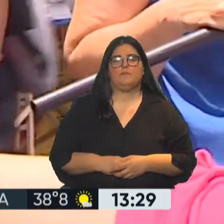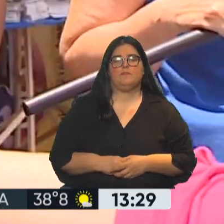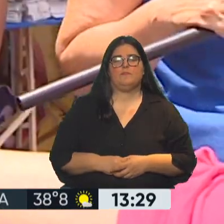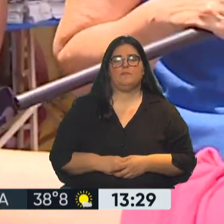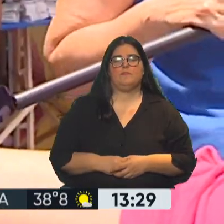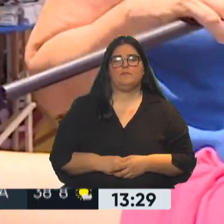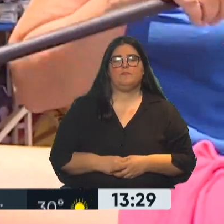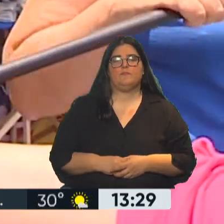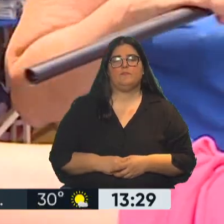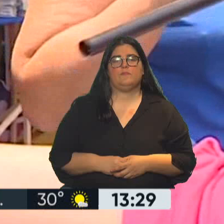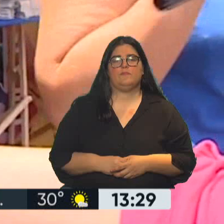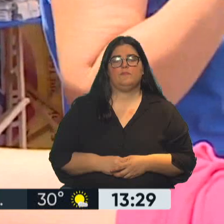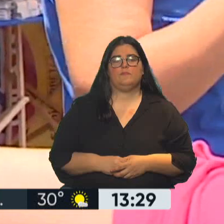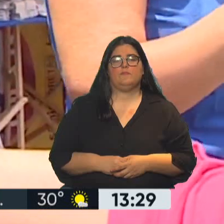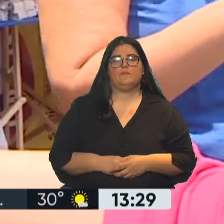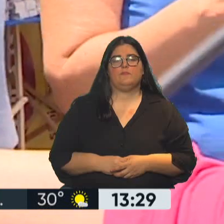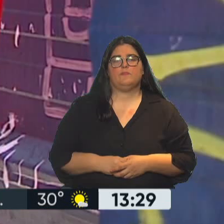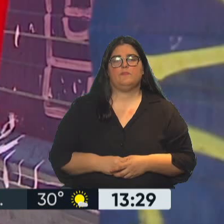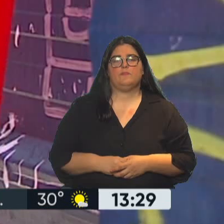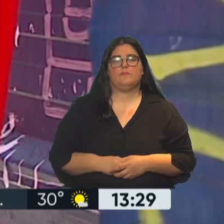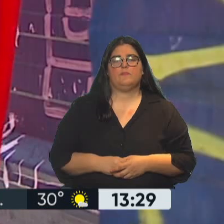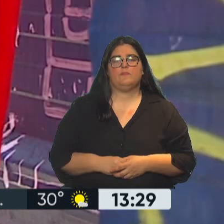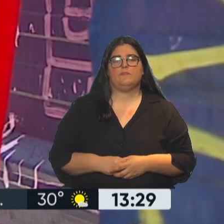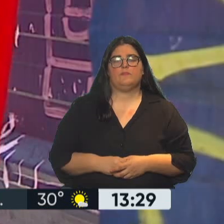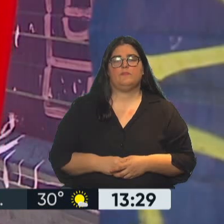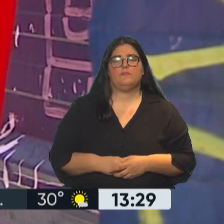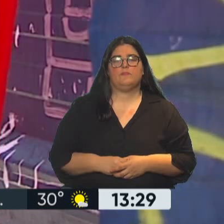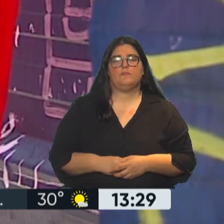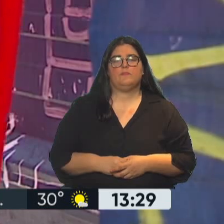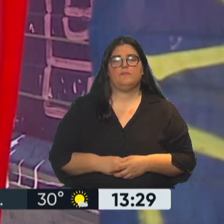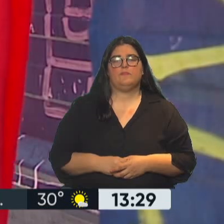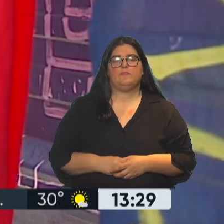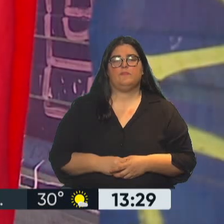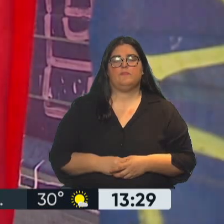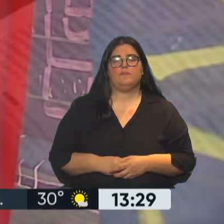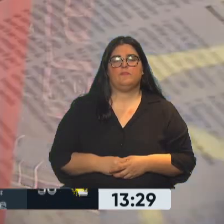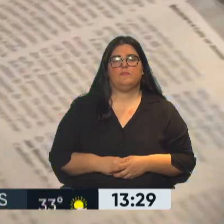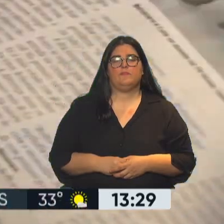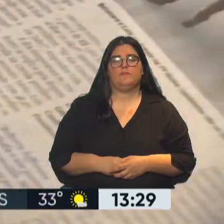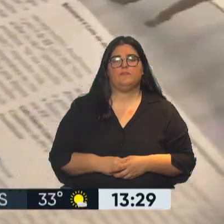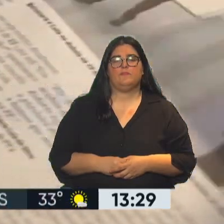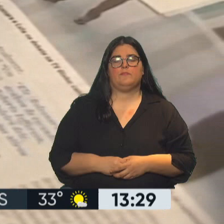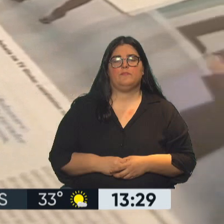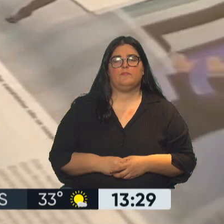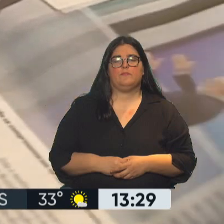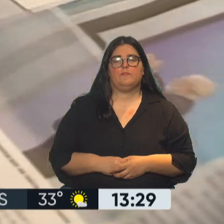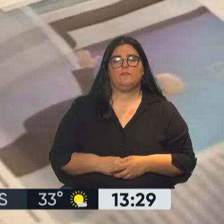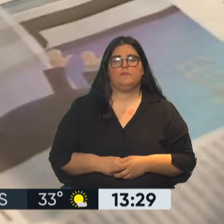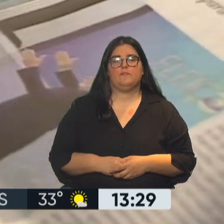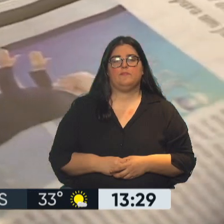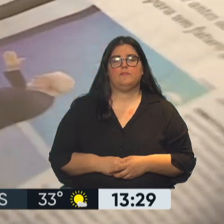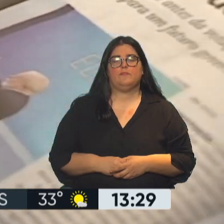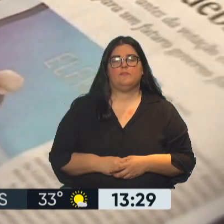rancor, onde a gente vai combater o racismo, a fome nesse país. E o primeiro voto,